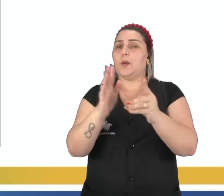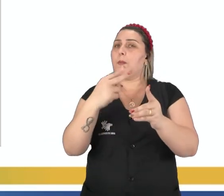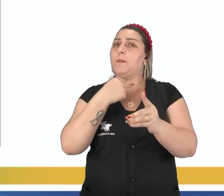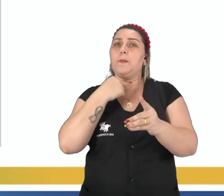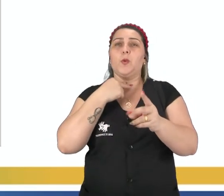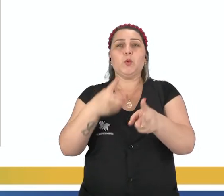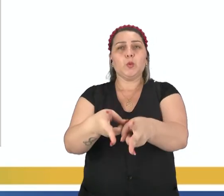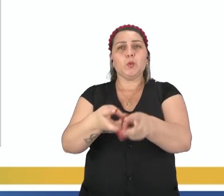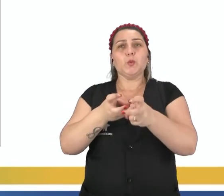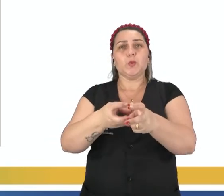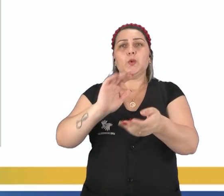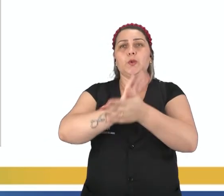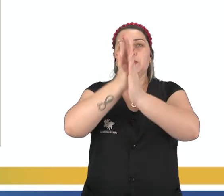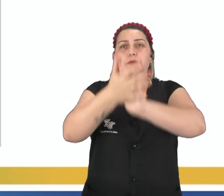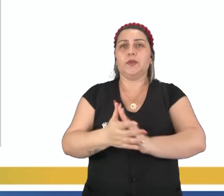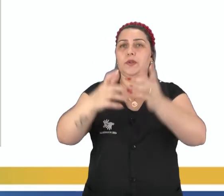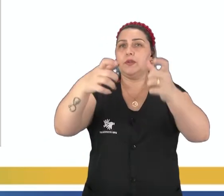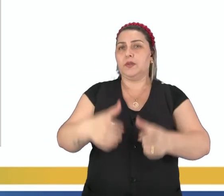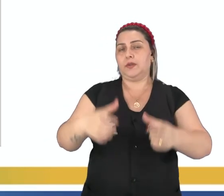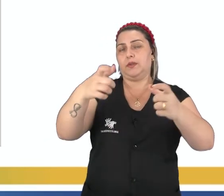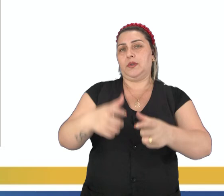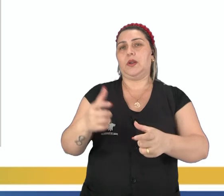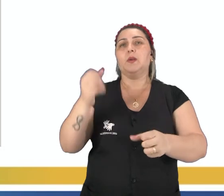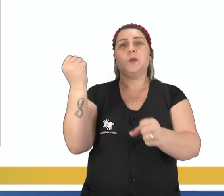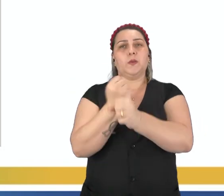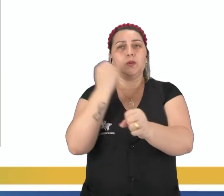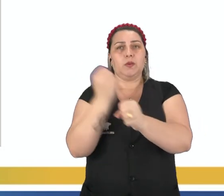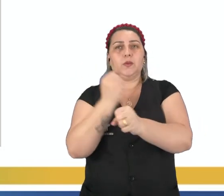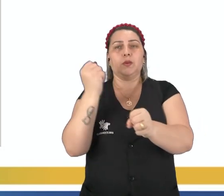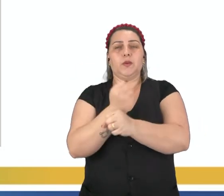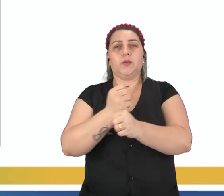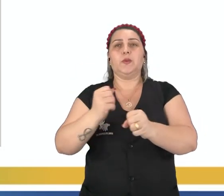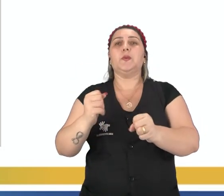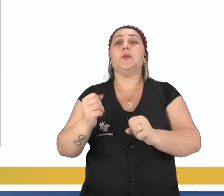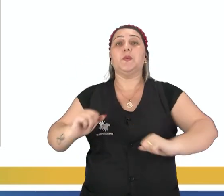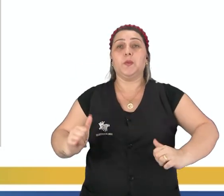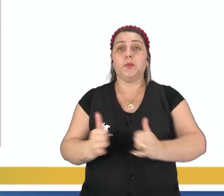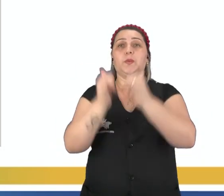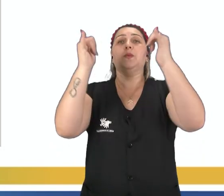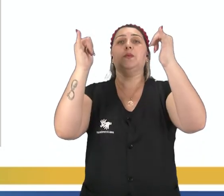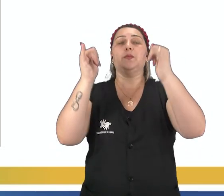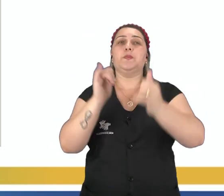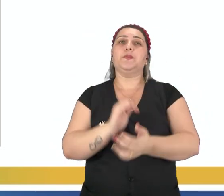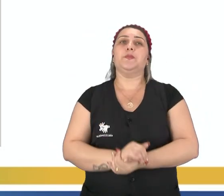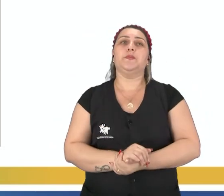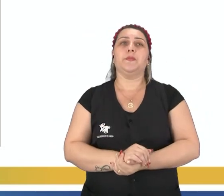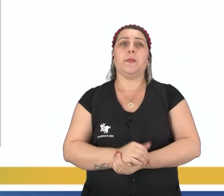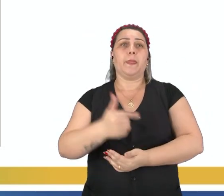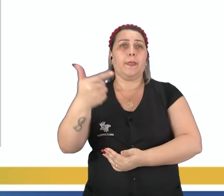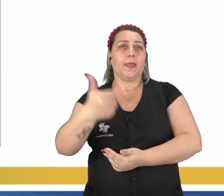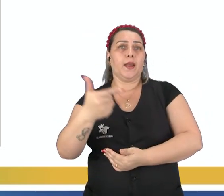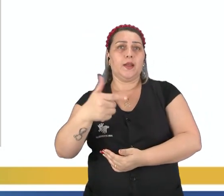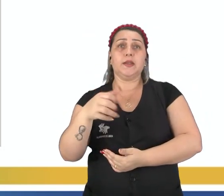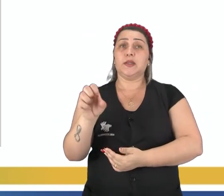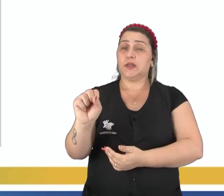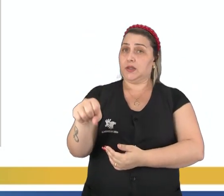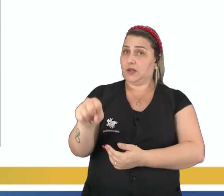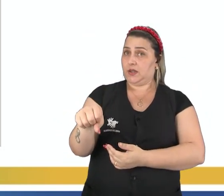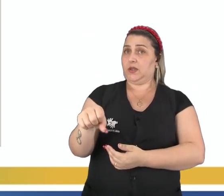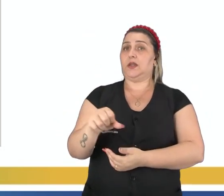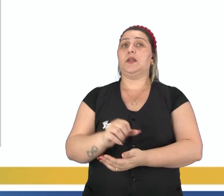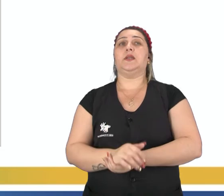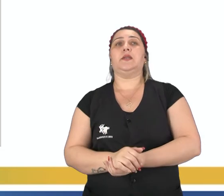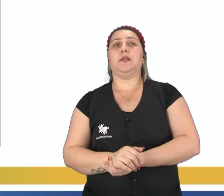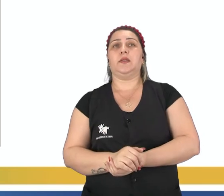não pode ali destruir aquele local para construir uma usina hidrelétrica, tá bom? E a 2 pergunta se a